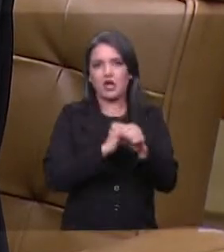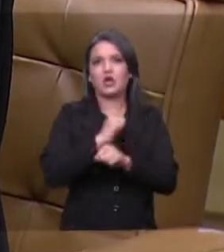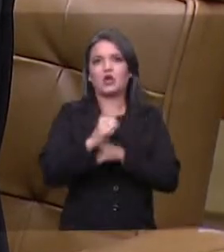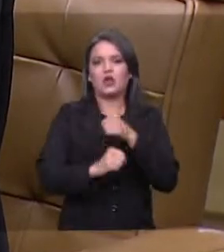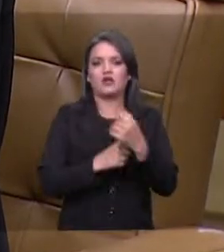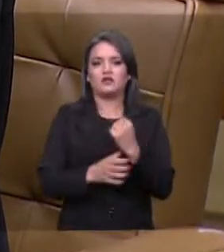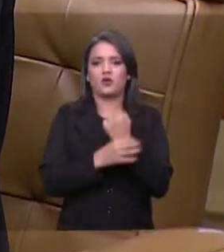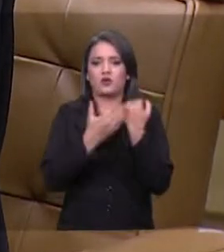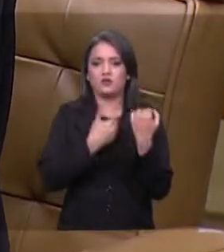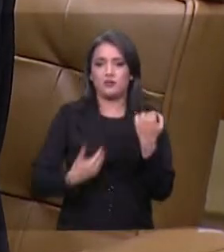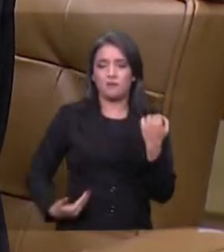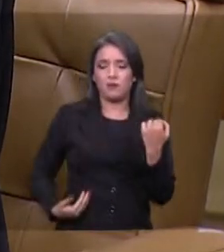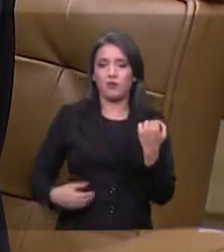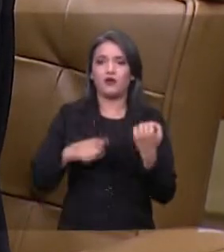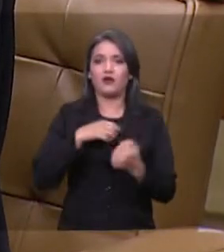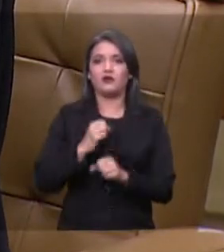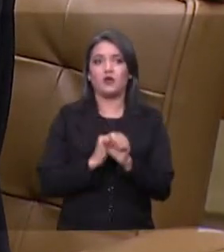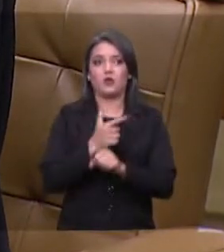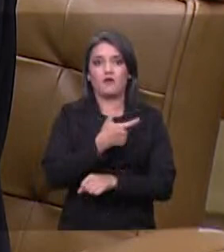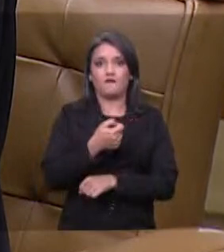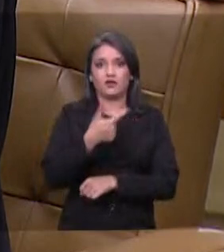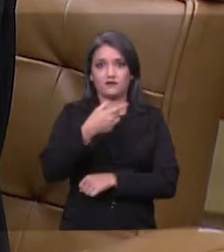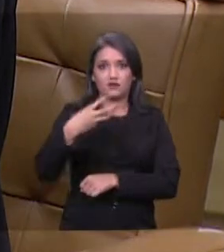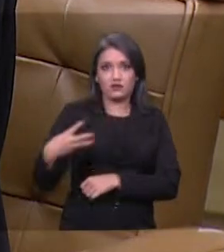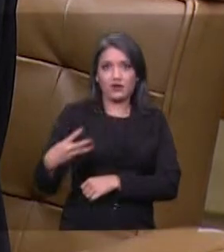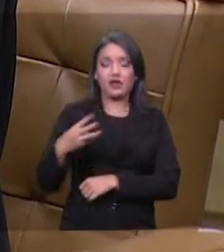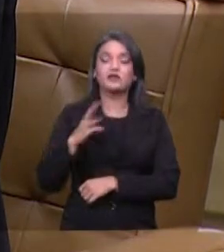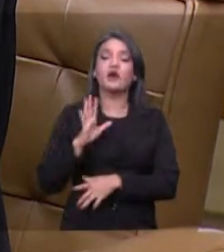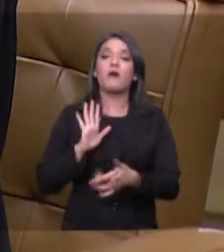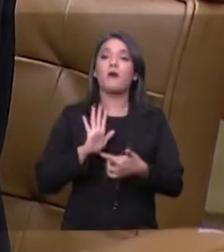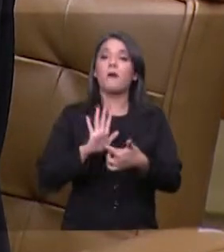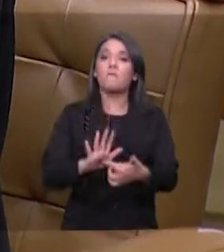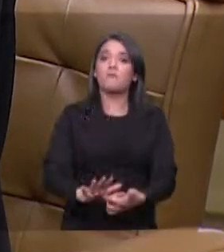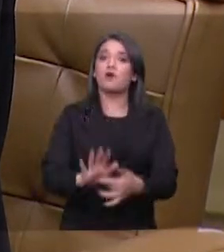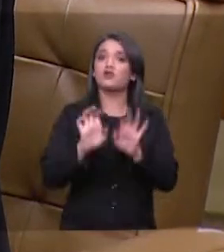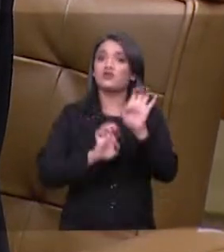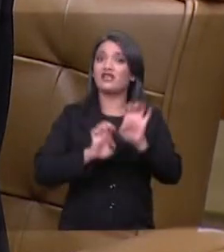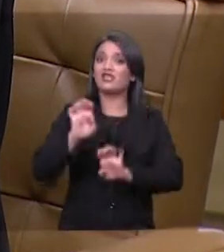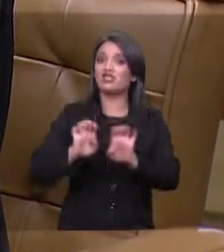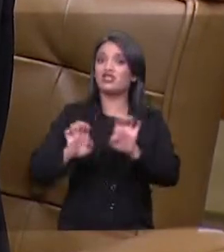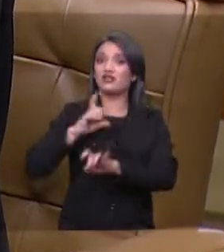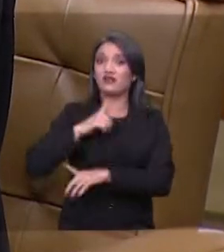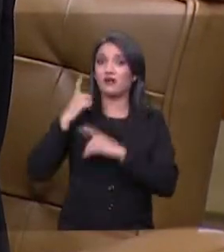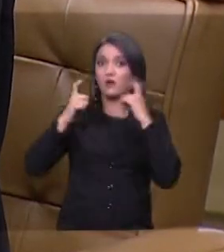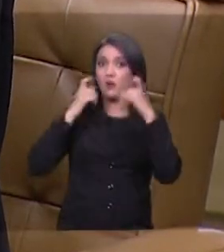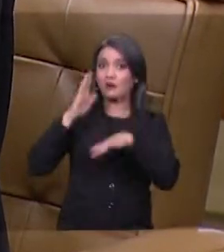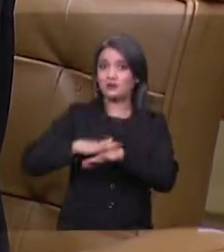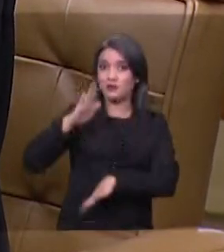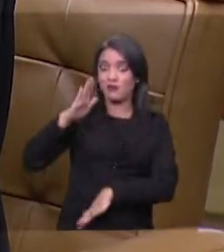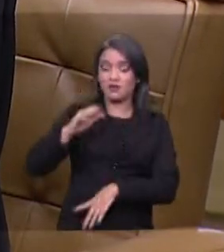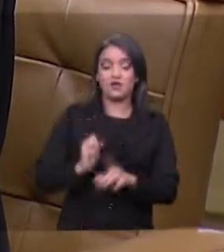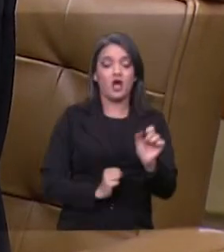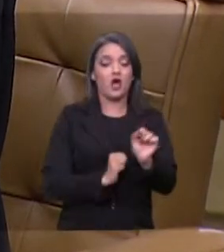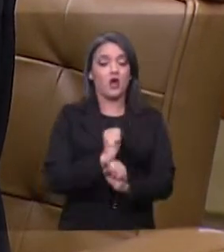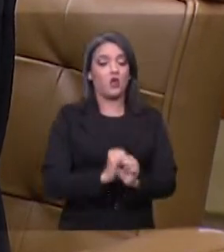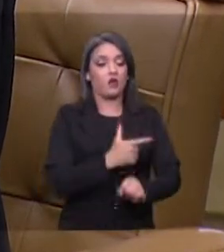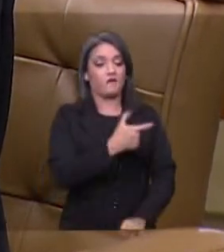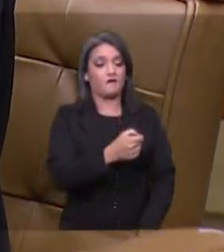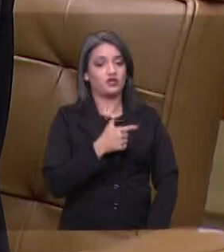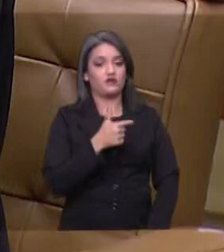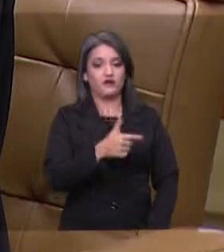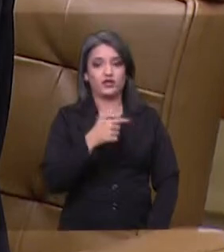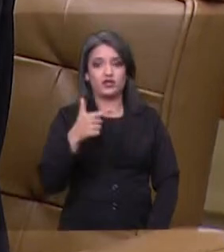2023 no Fórum Brasileiro de Violência Pública, revela um dado ainda mais preocupante. Em 2022, o total da